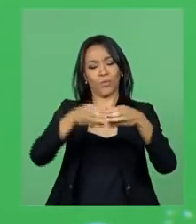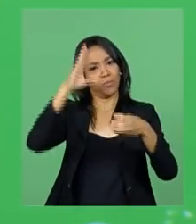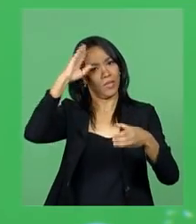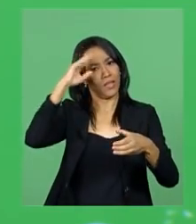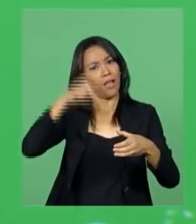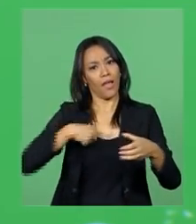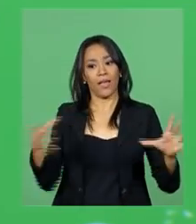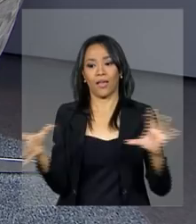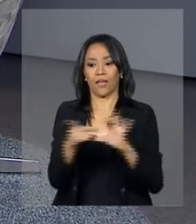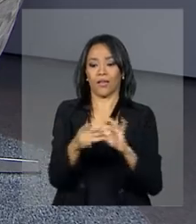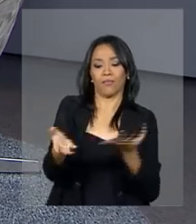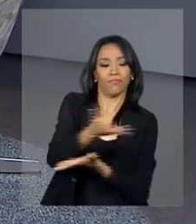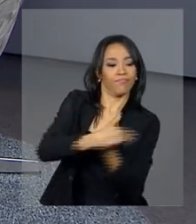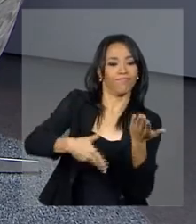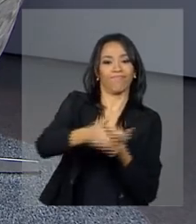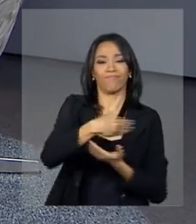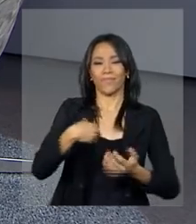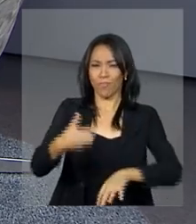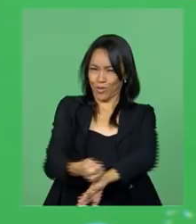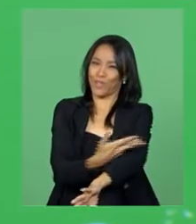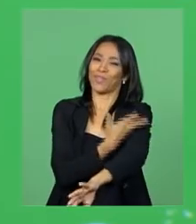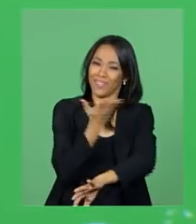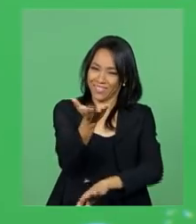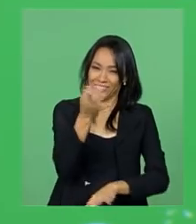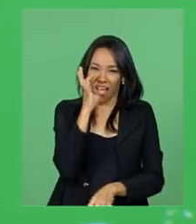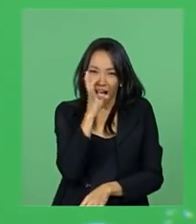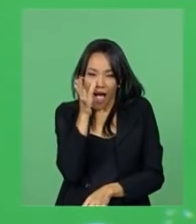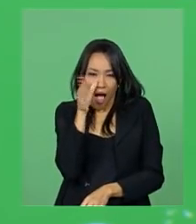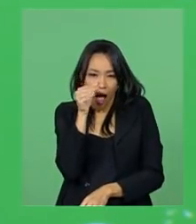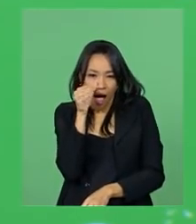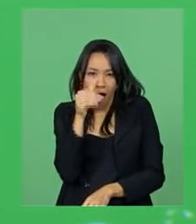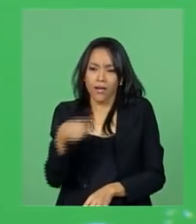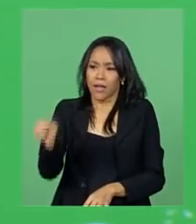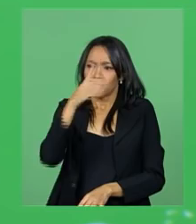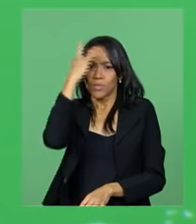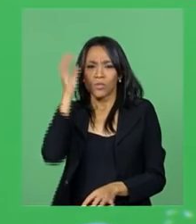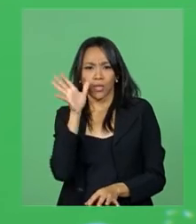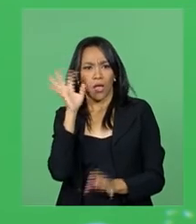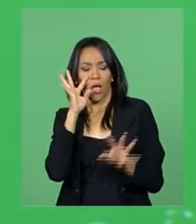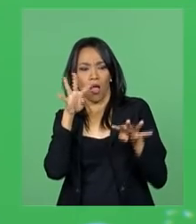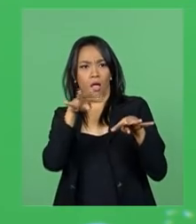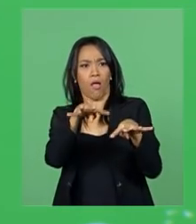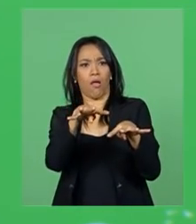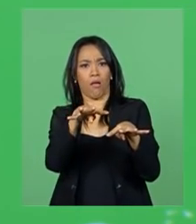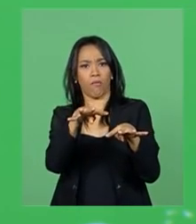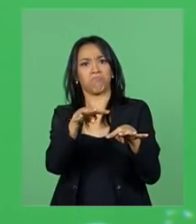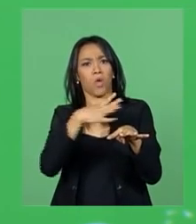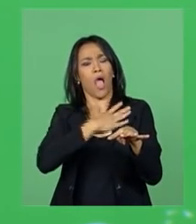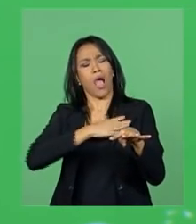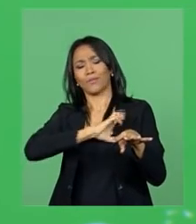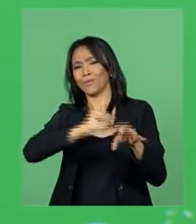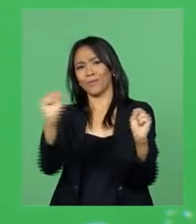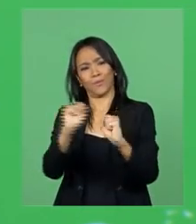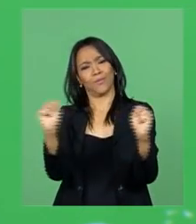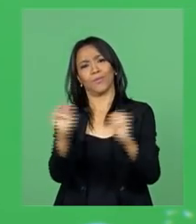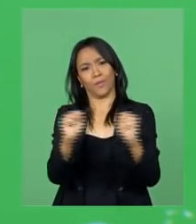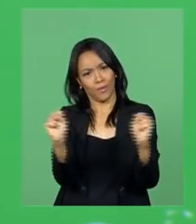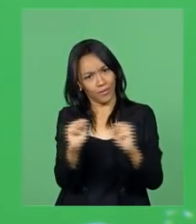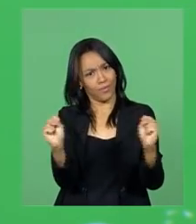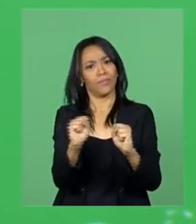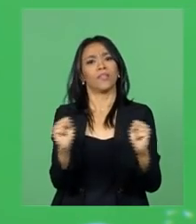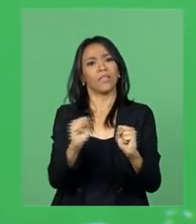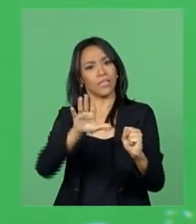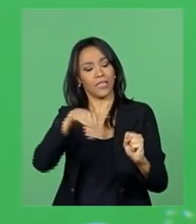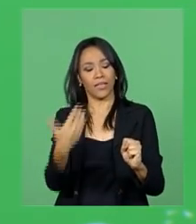corpo. E é emocionante também, né? É emocionante. O público que assiste adora e quem pratica também,